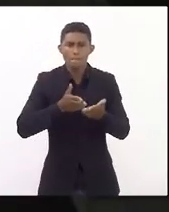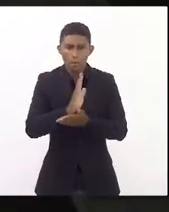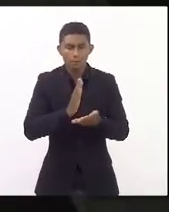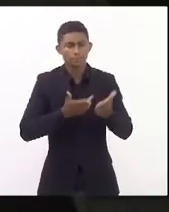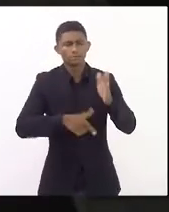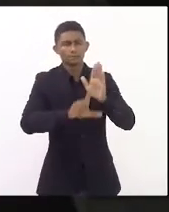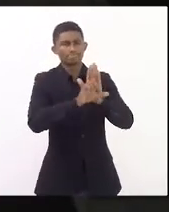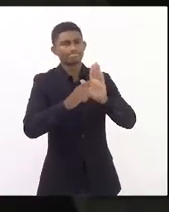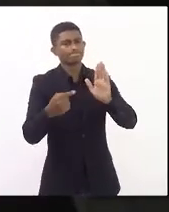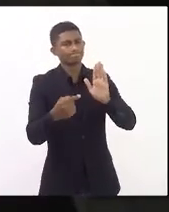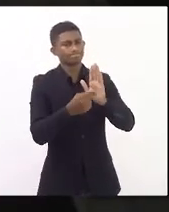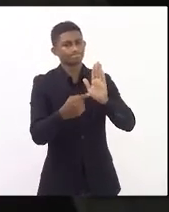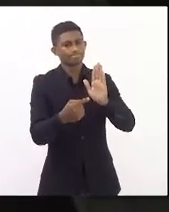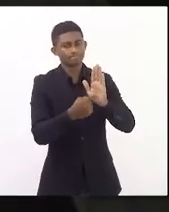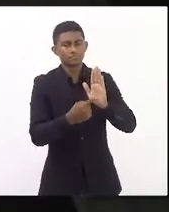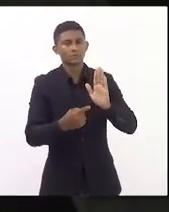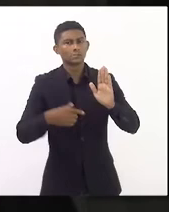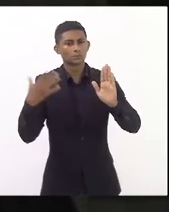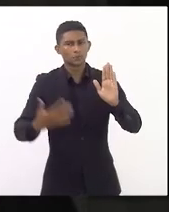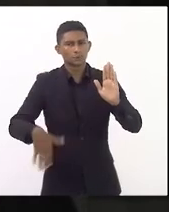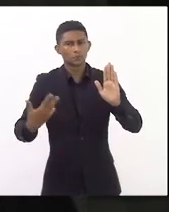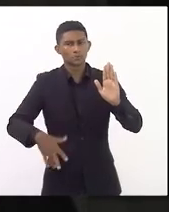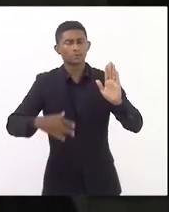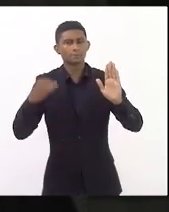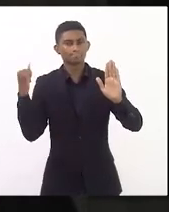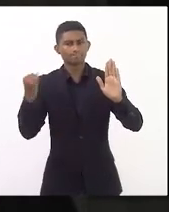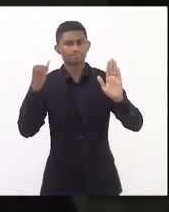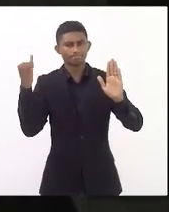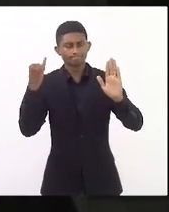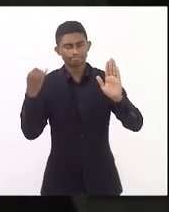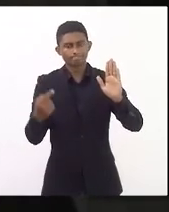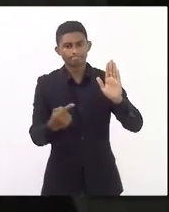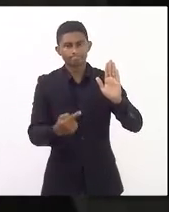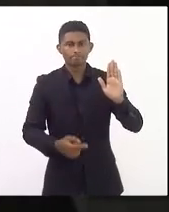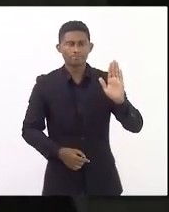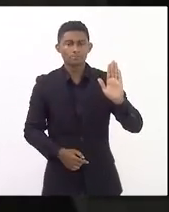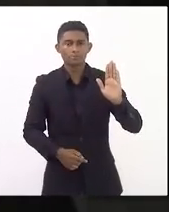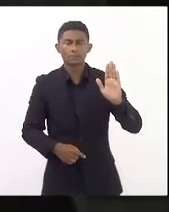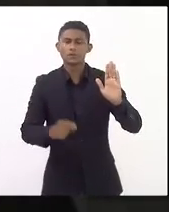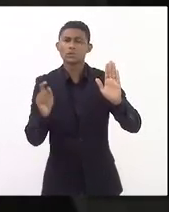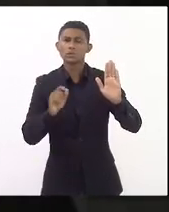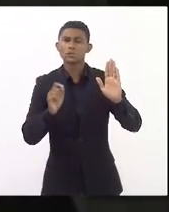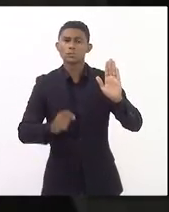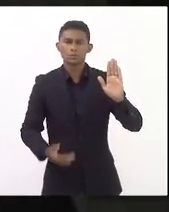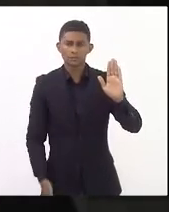legislações absolutamente essenciais, que são legislações de